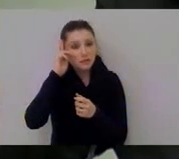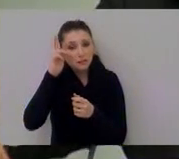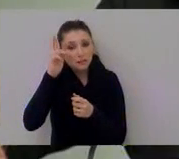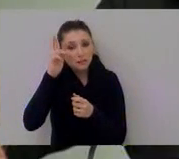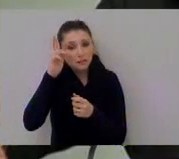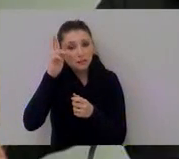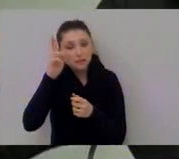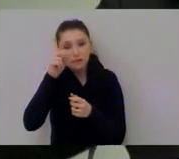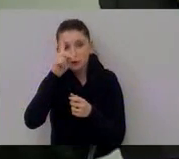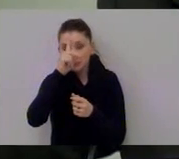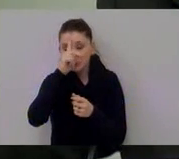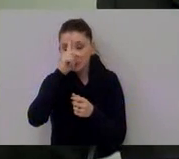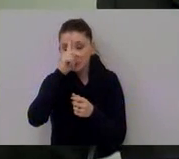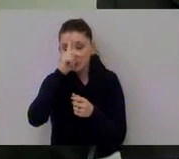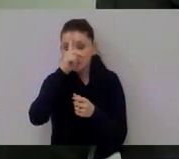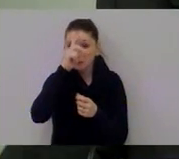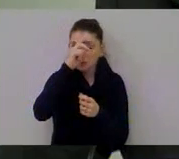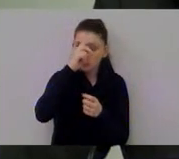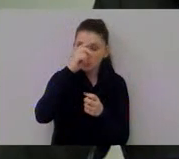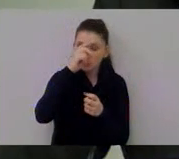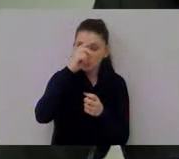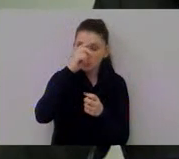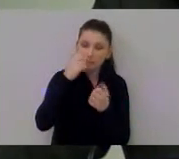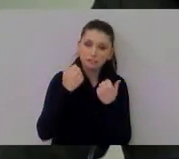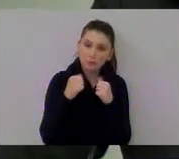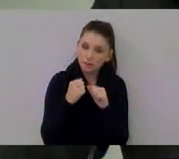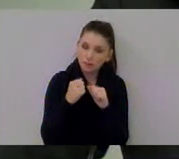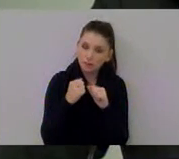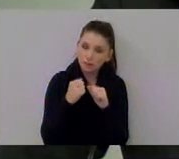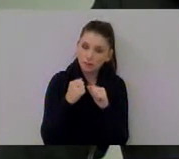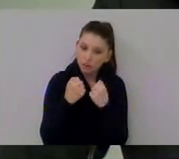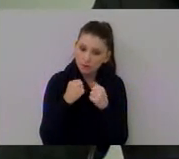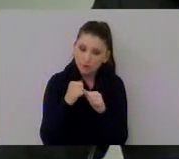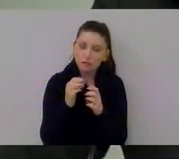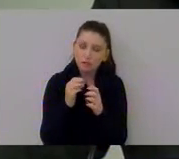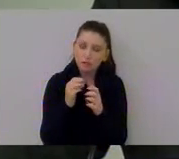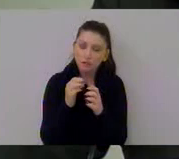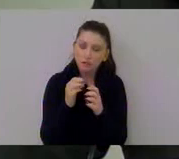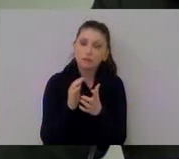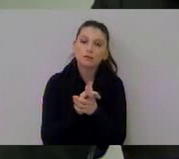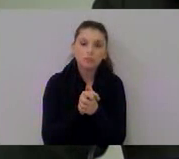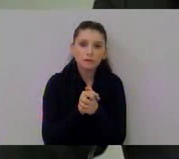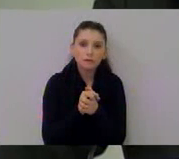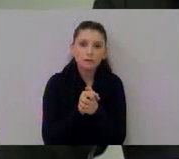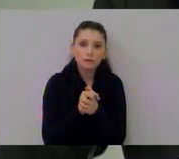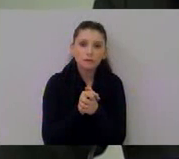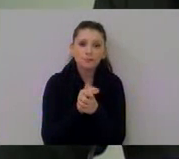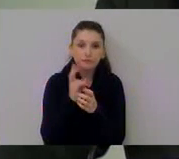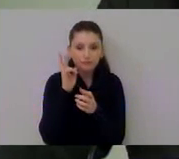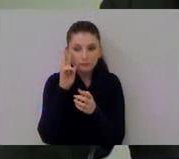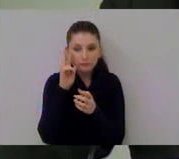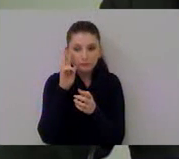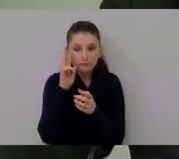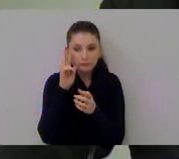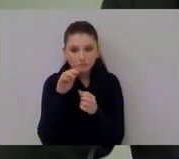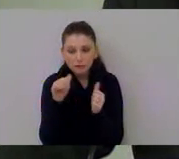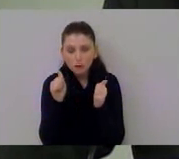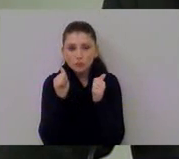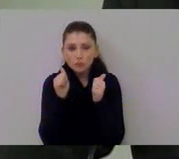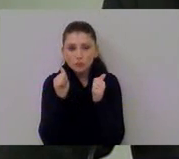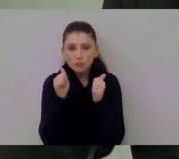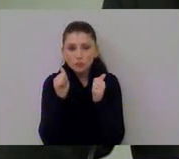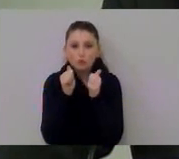que reunisse as forças necessárias para que nós possamos tomar